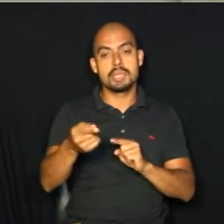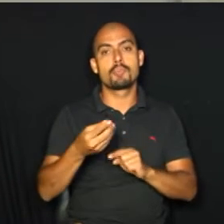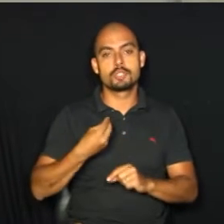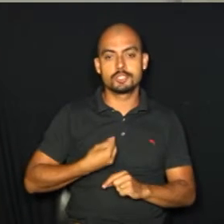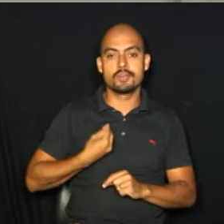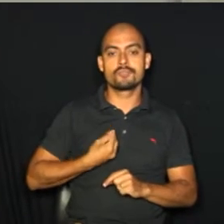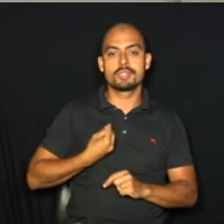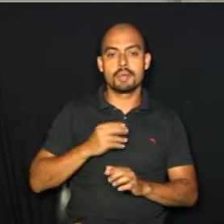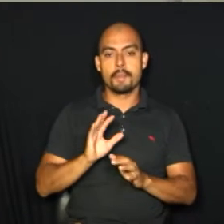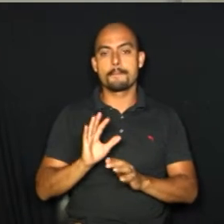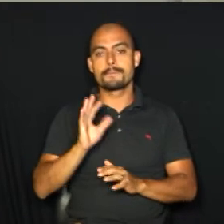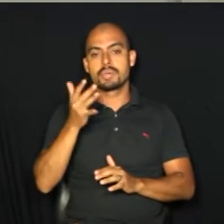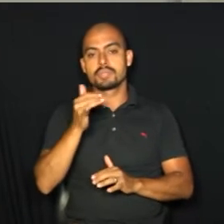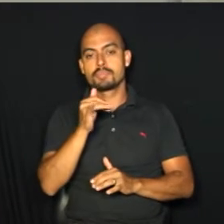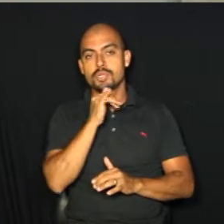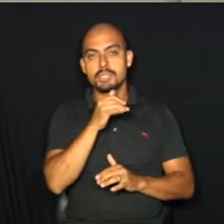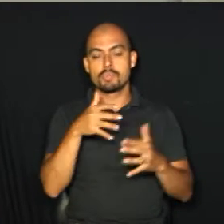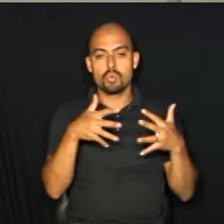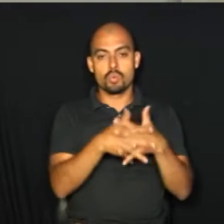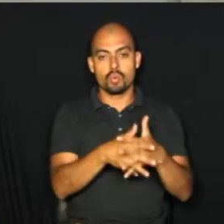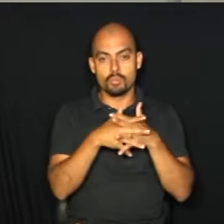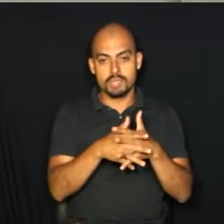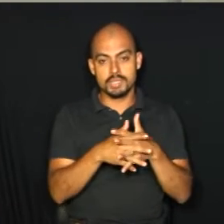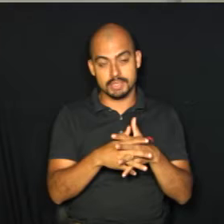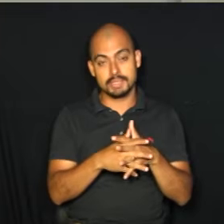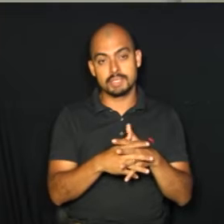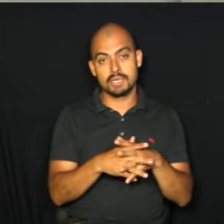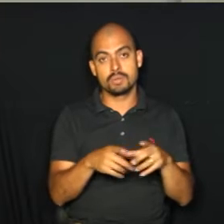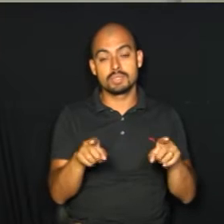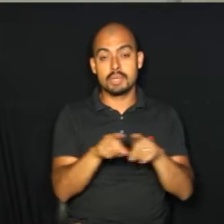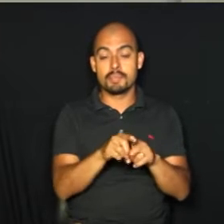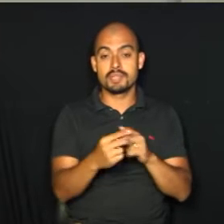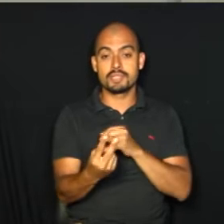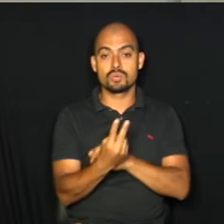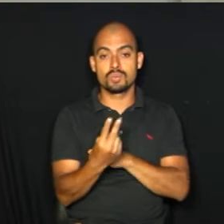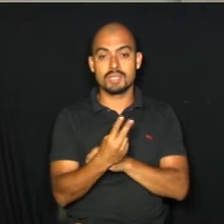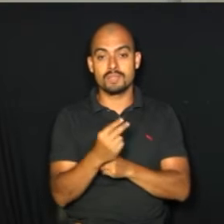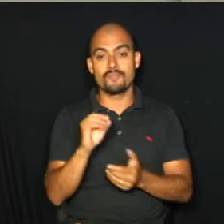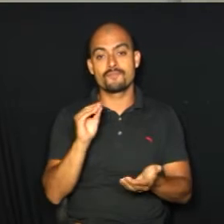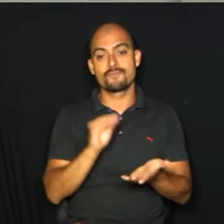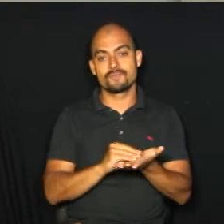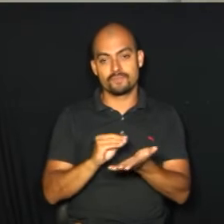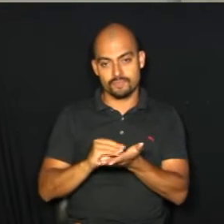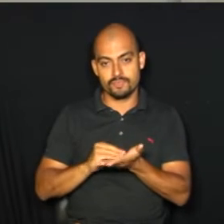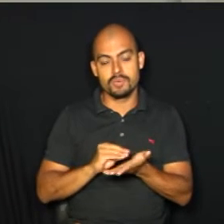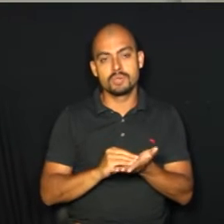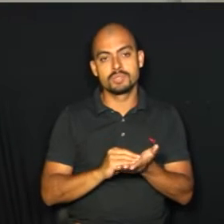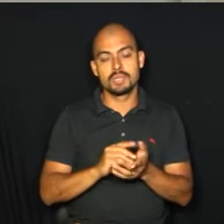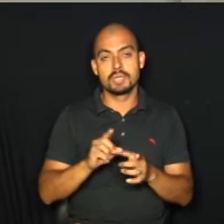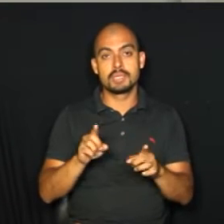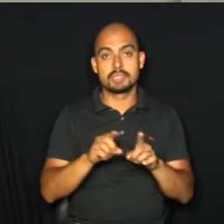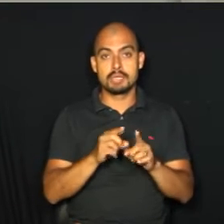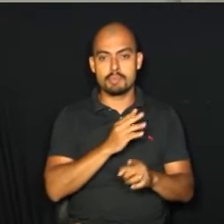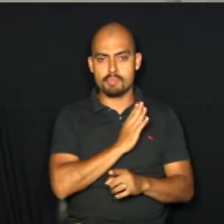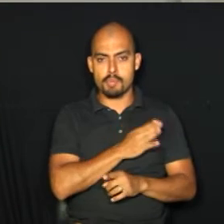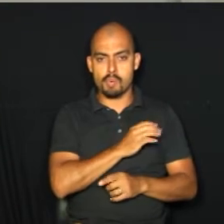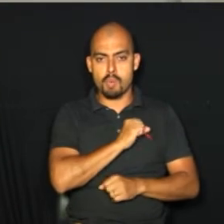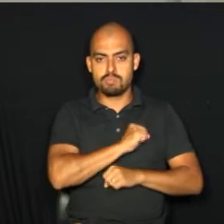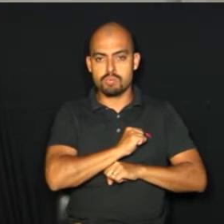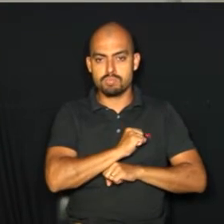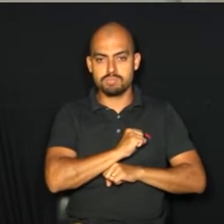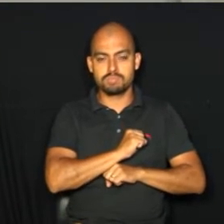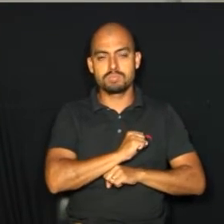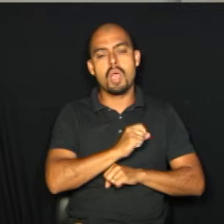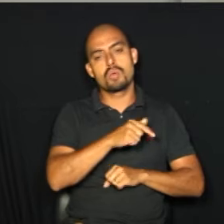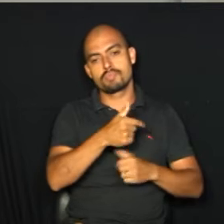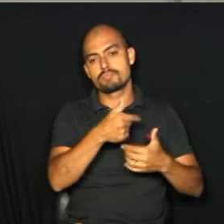vida do indivíduo como complicações de infecções da falta de cuidados básicos em decorrência de um infarto entre outros